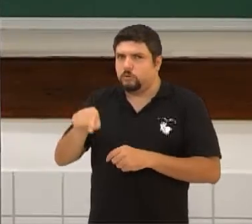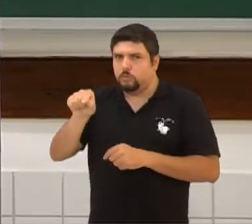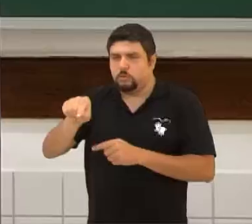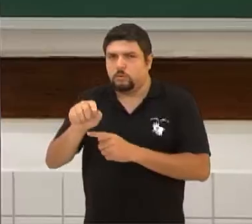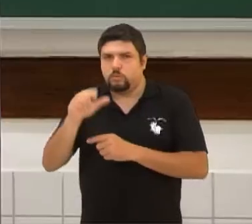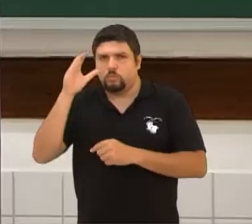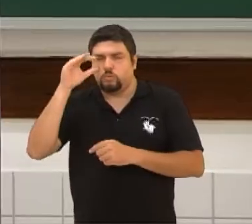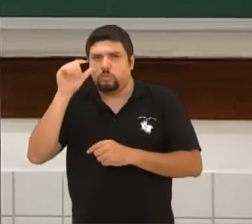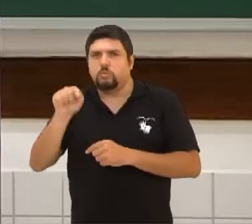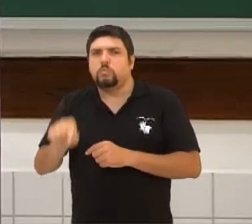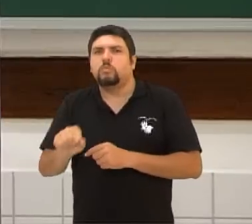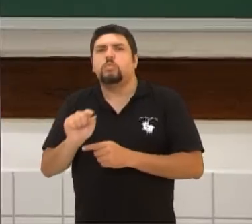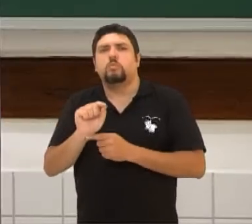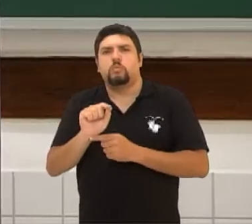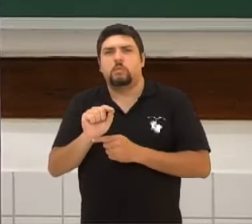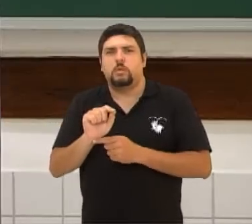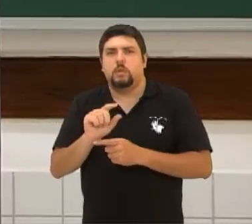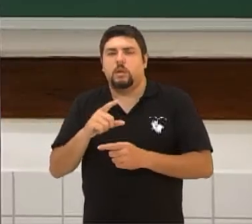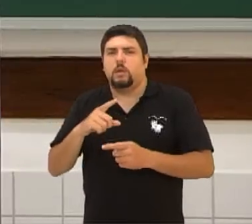tivemos conflitos,